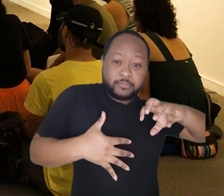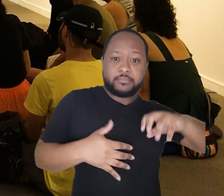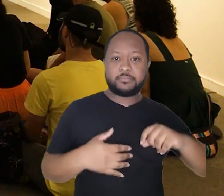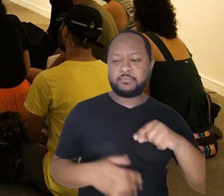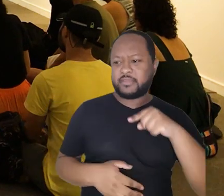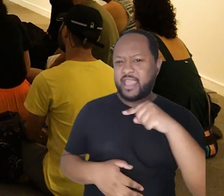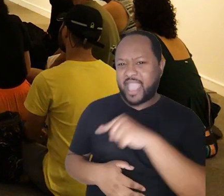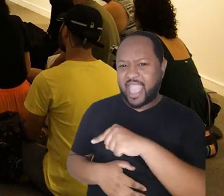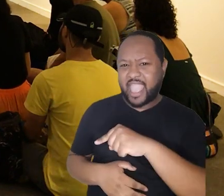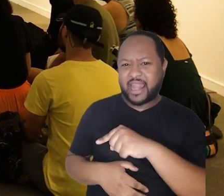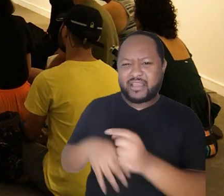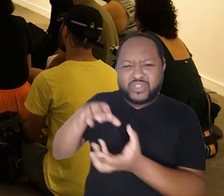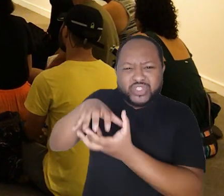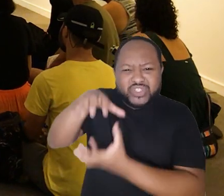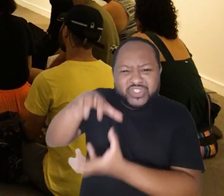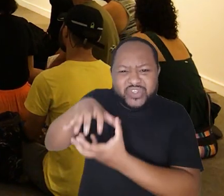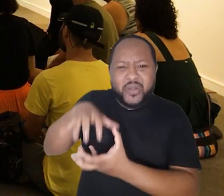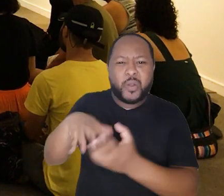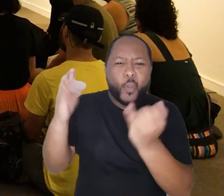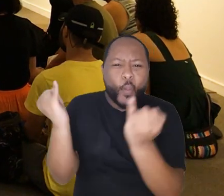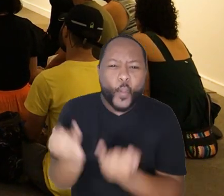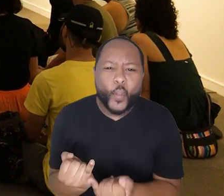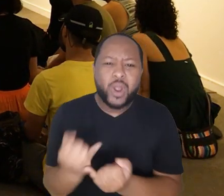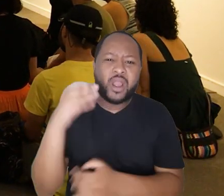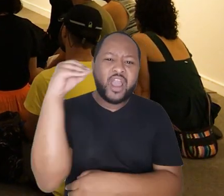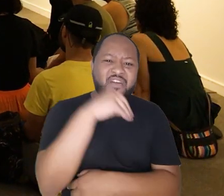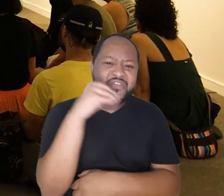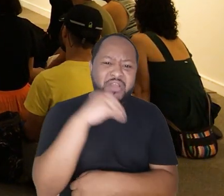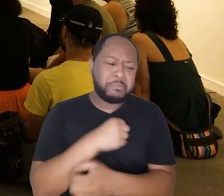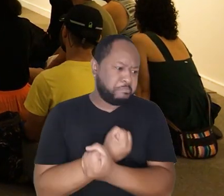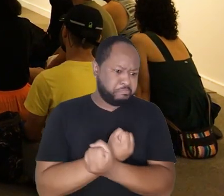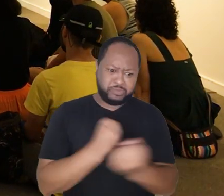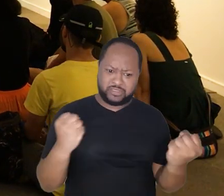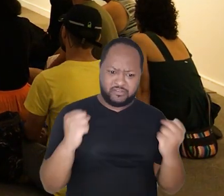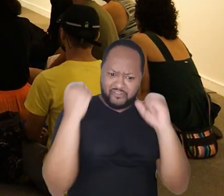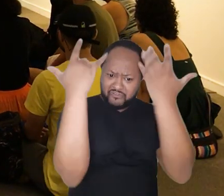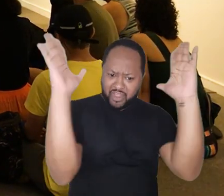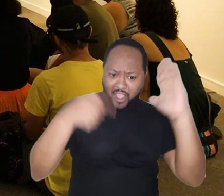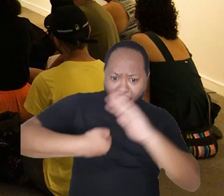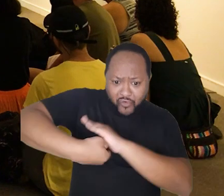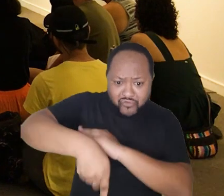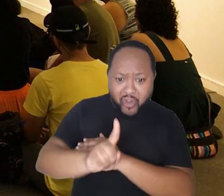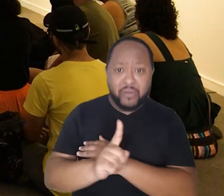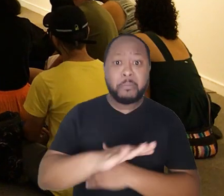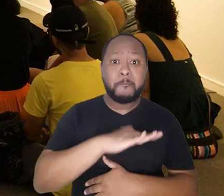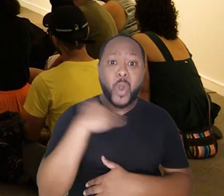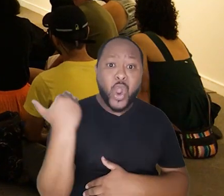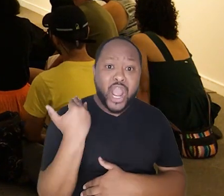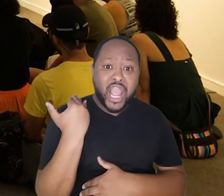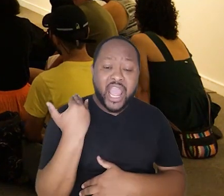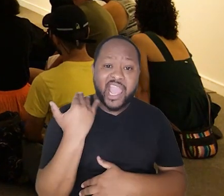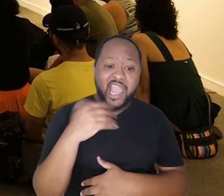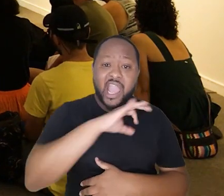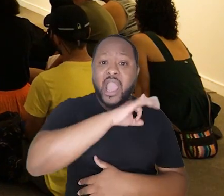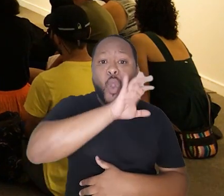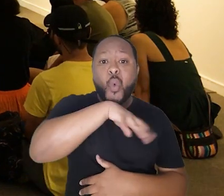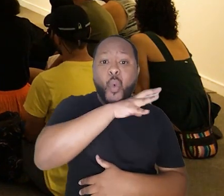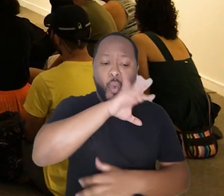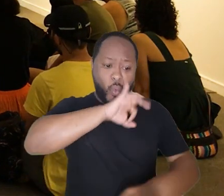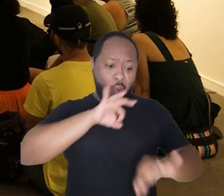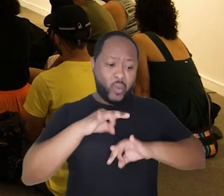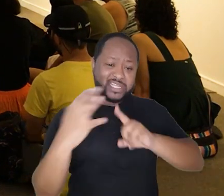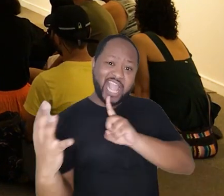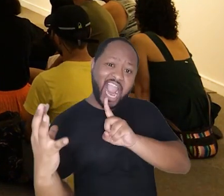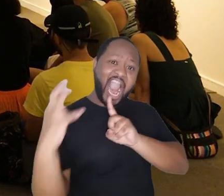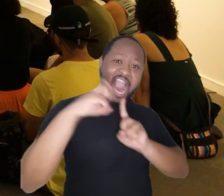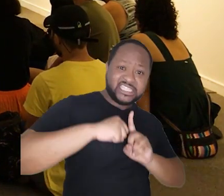magrinho, fraquinho, ele pensou, não é possível, se eu for na floresta eu vou morrer, a onça vai me encontrar e flá, vou morrer